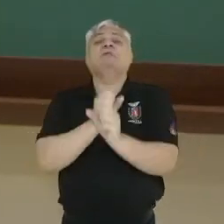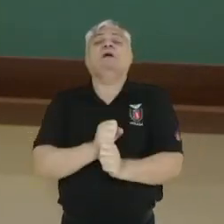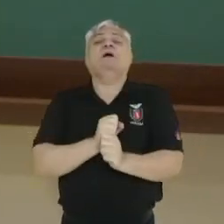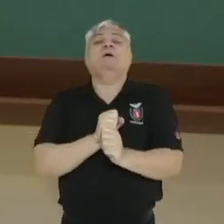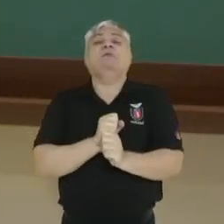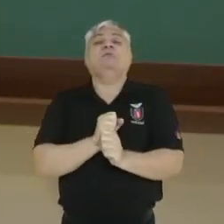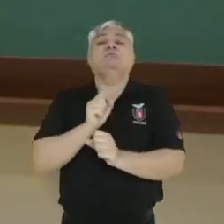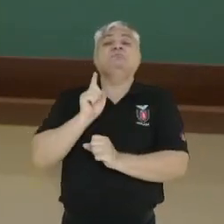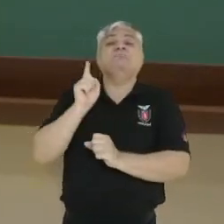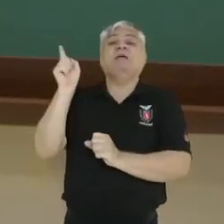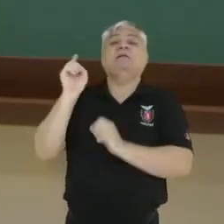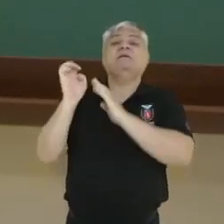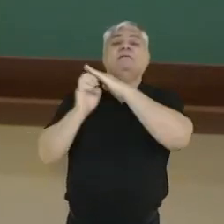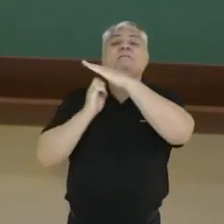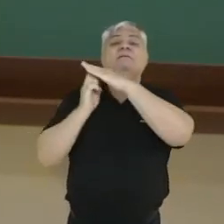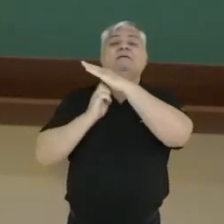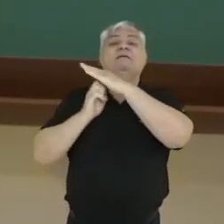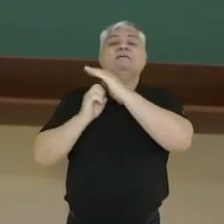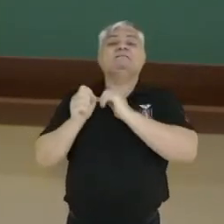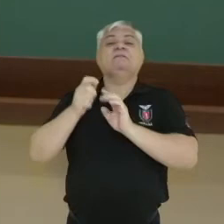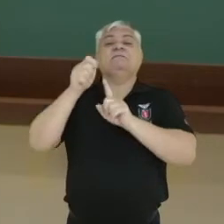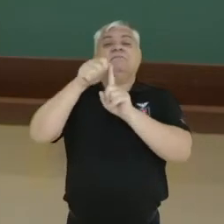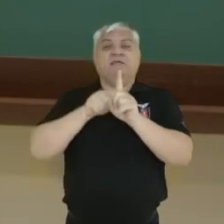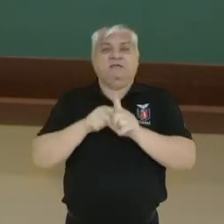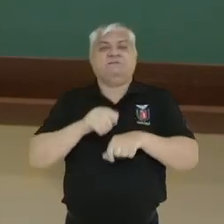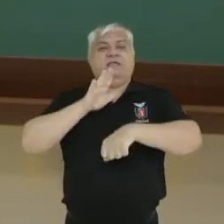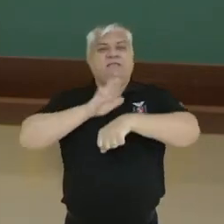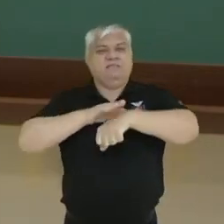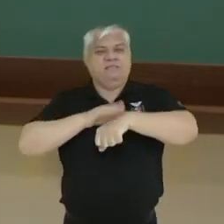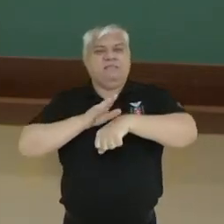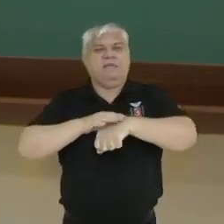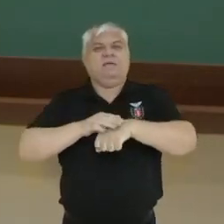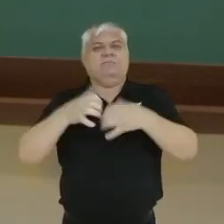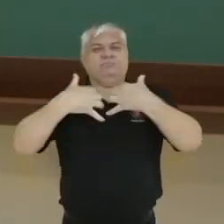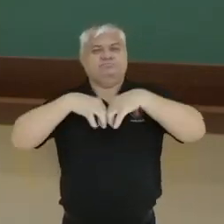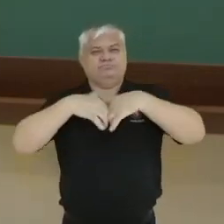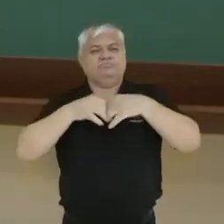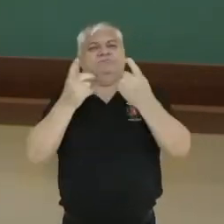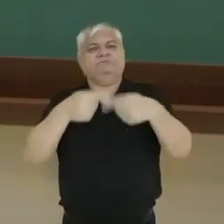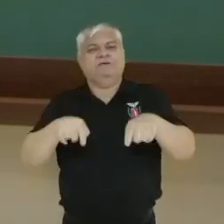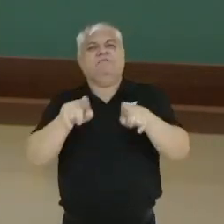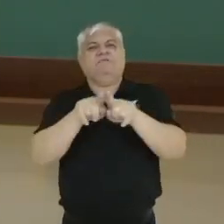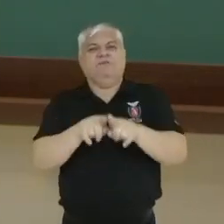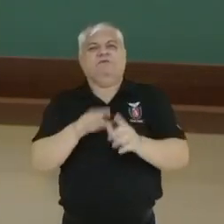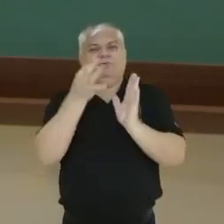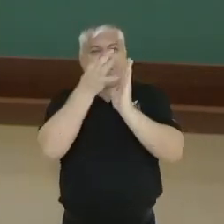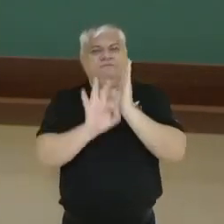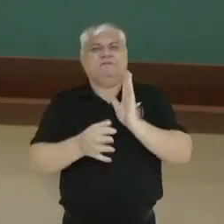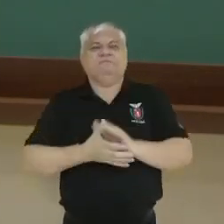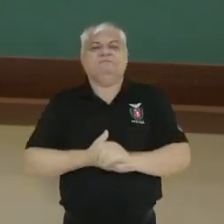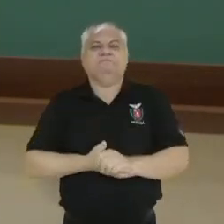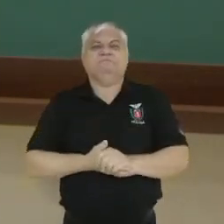despesas desta empresa neste mês. Um tempinho para vocês fazerem isso e já voltamos a conferir.